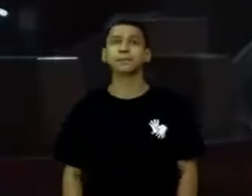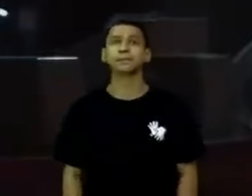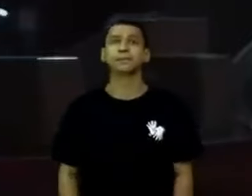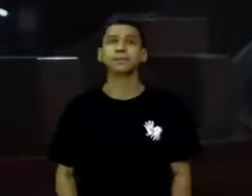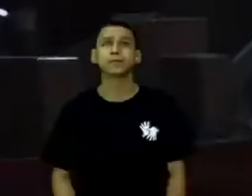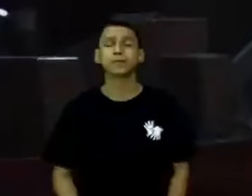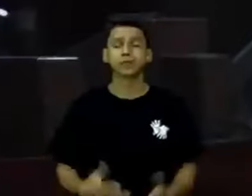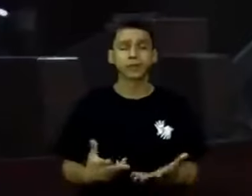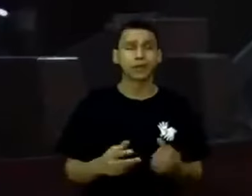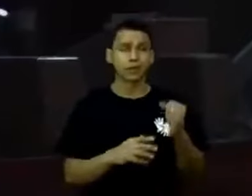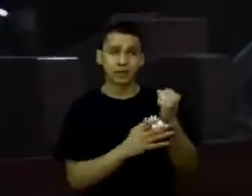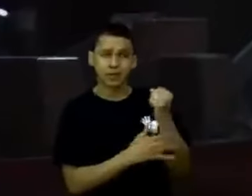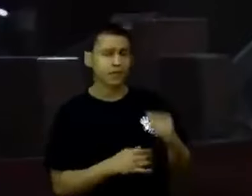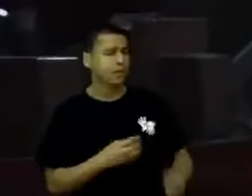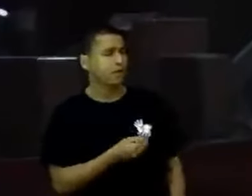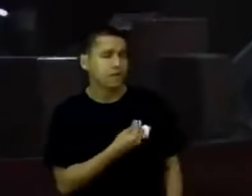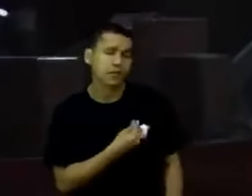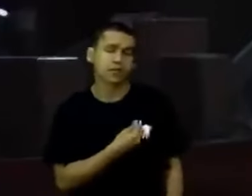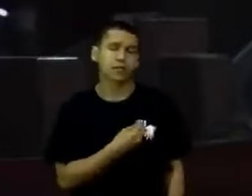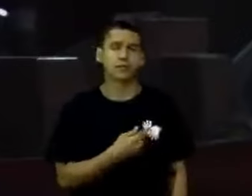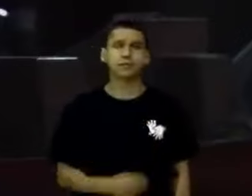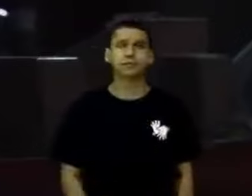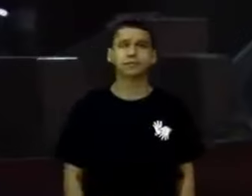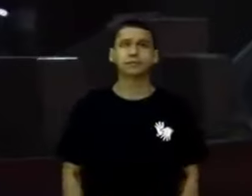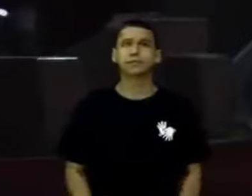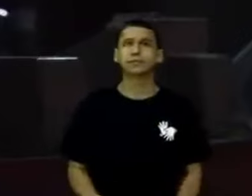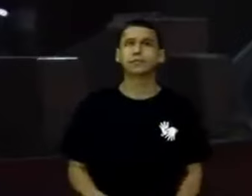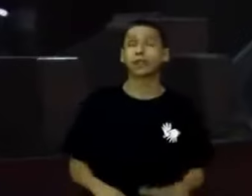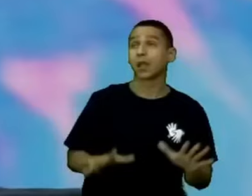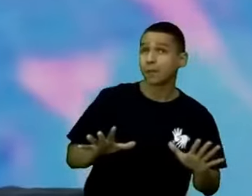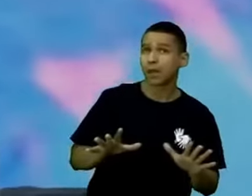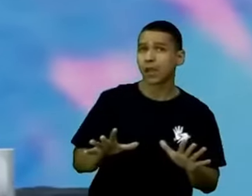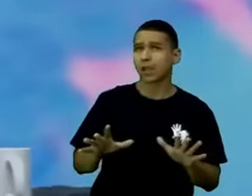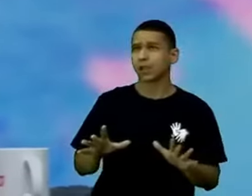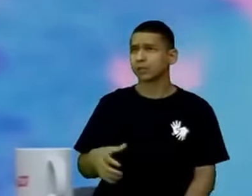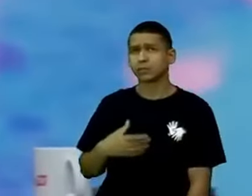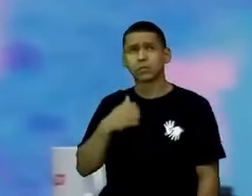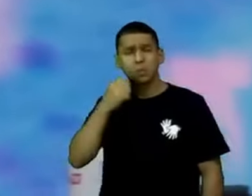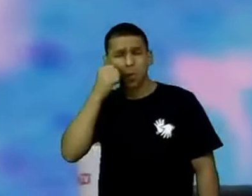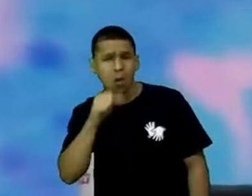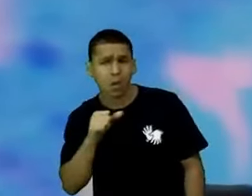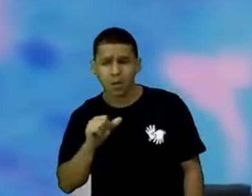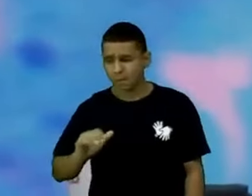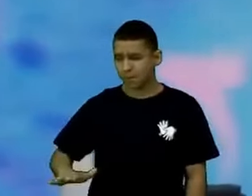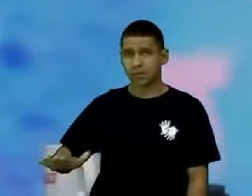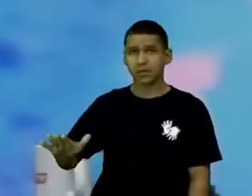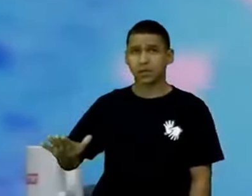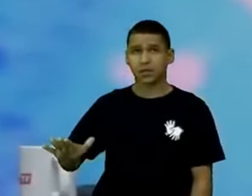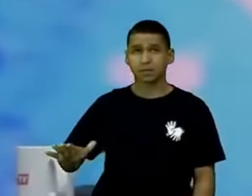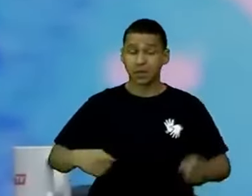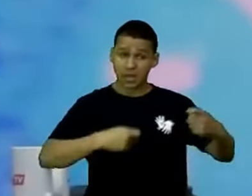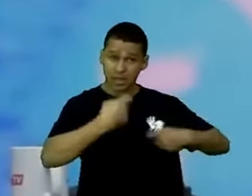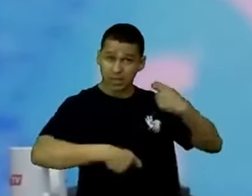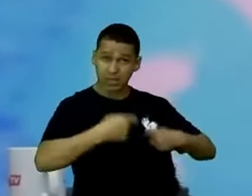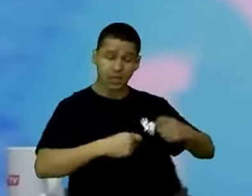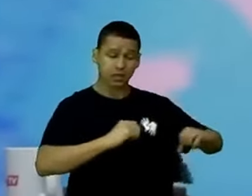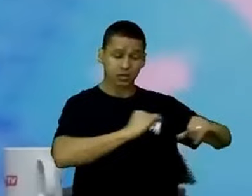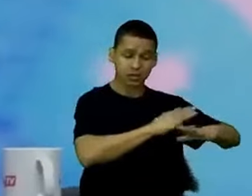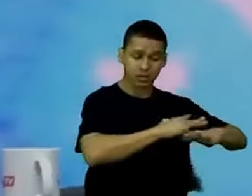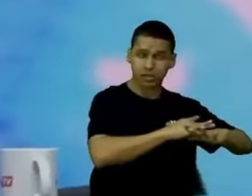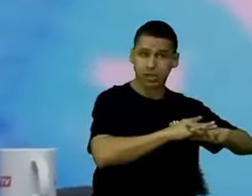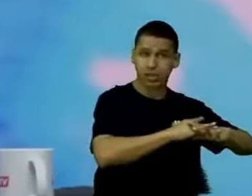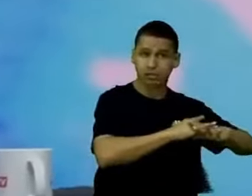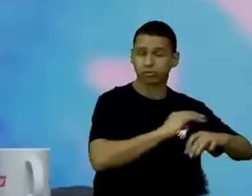com aquelas feridas. Só que uma menina, na guerra entre Síria e Israel, que foi